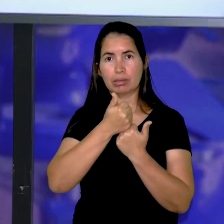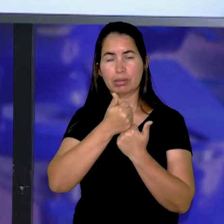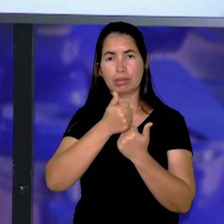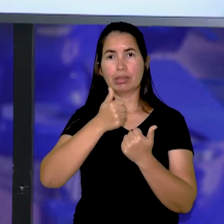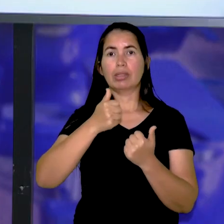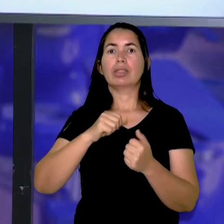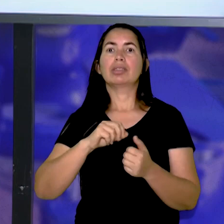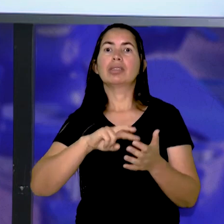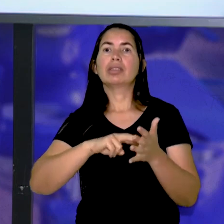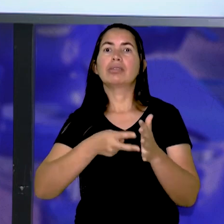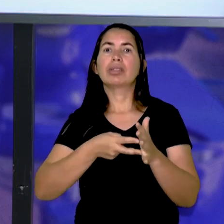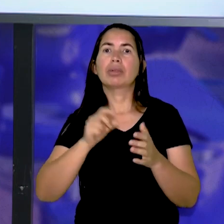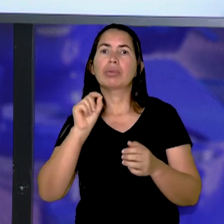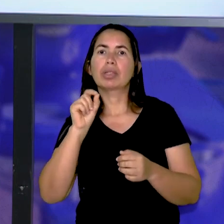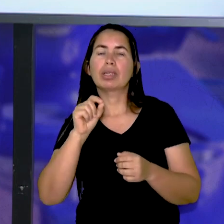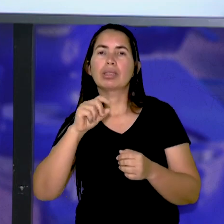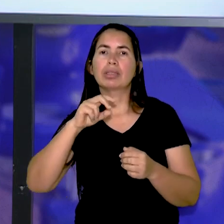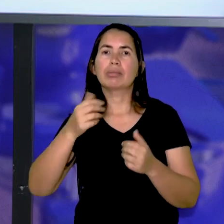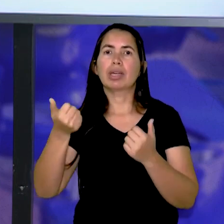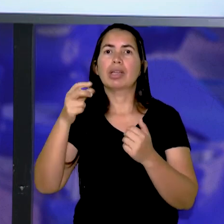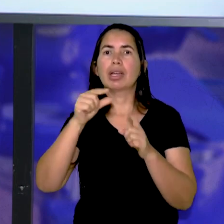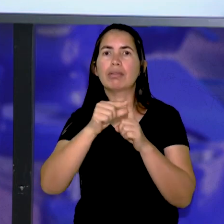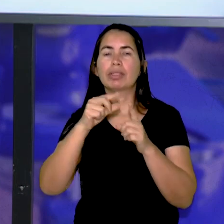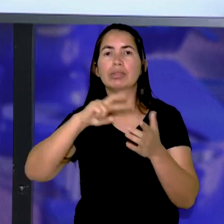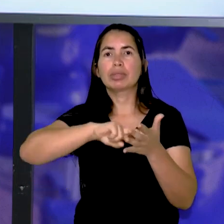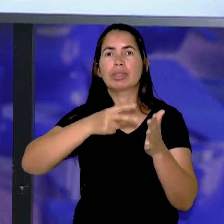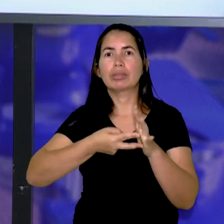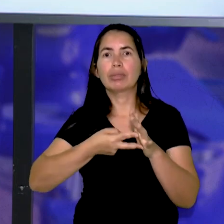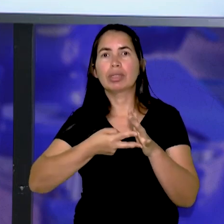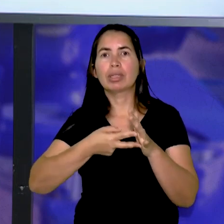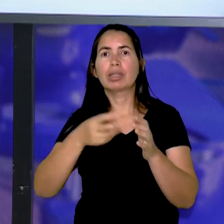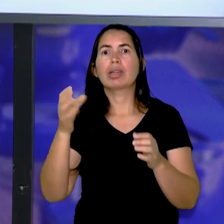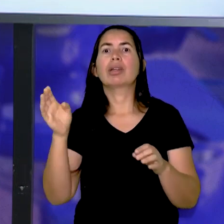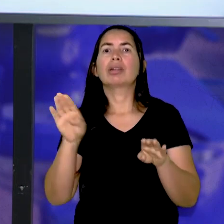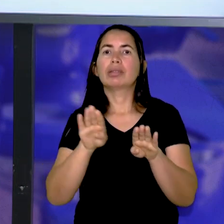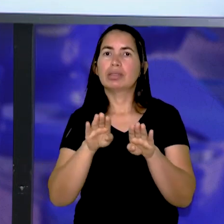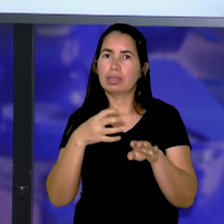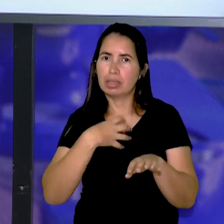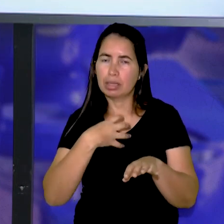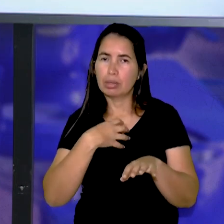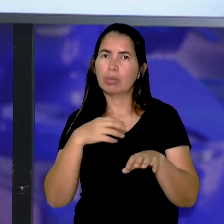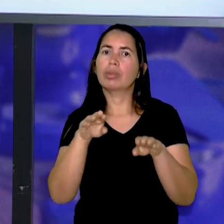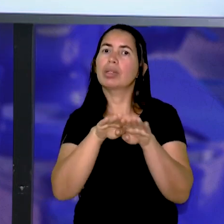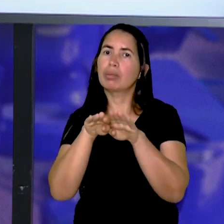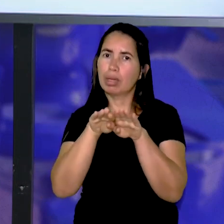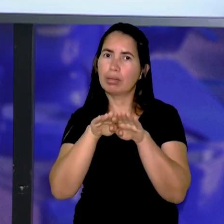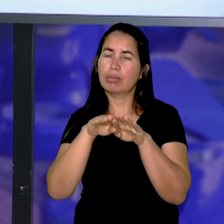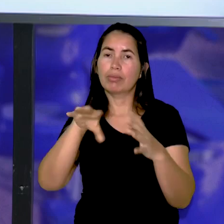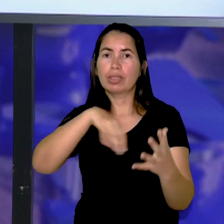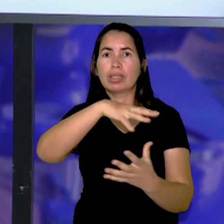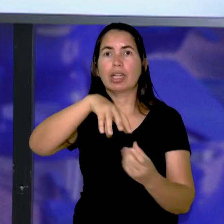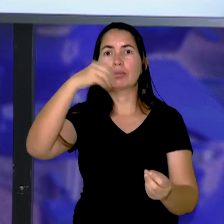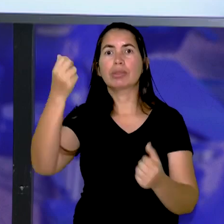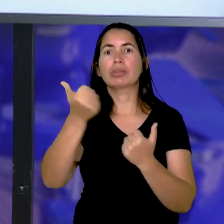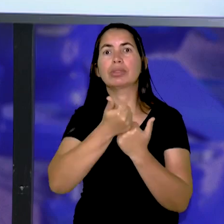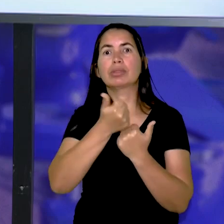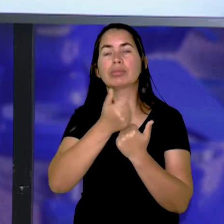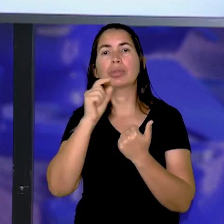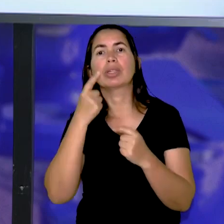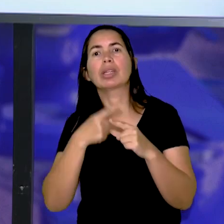sinônimo. Aquela palavra que pode ser substituída, mas tem o mesmo sentido. Então, fantasmagórico pode ser substituído